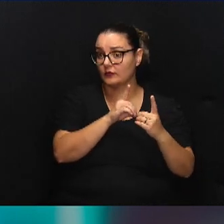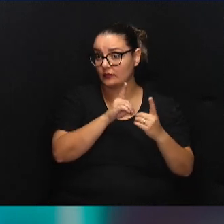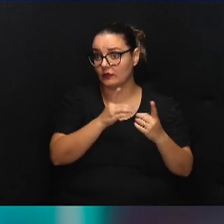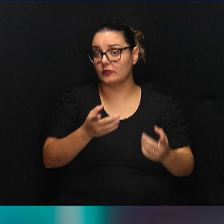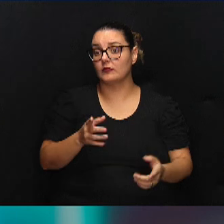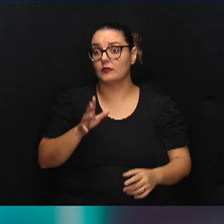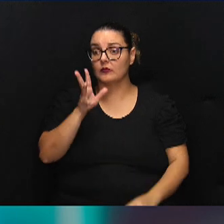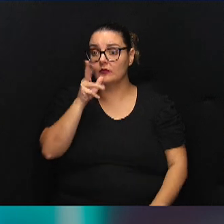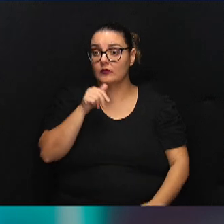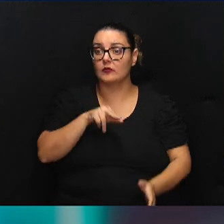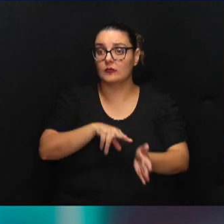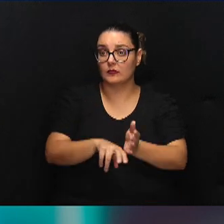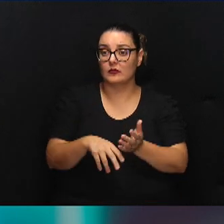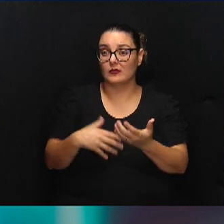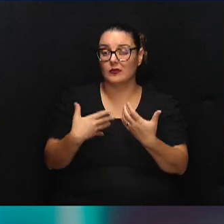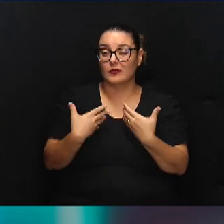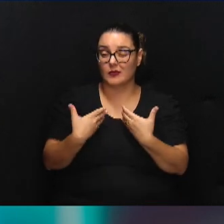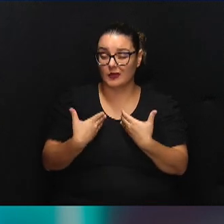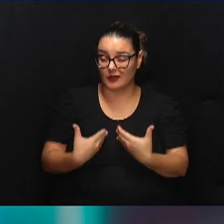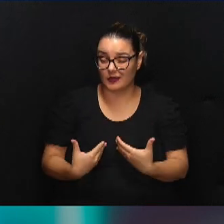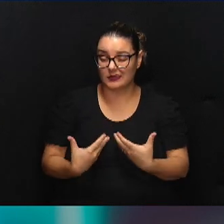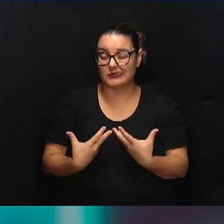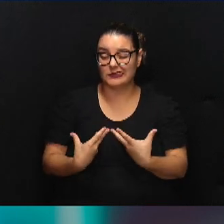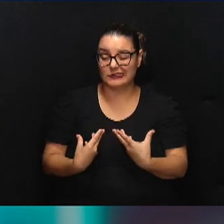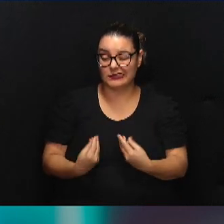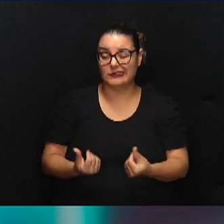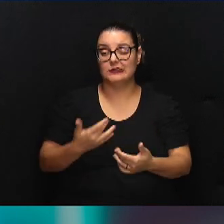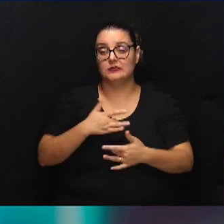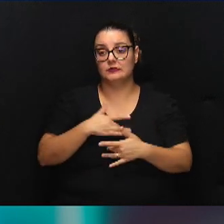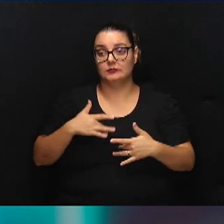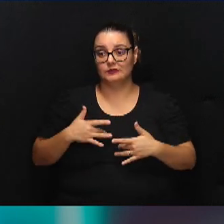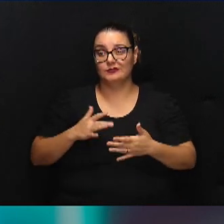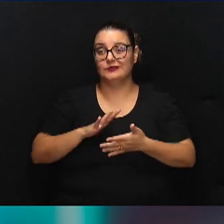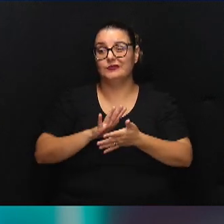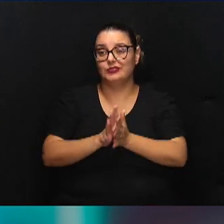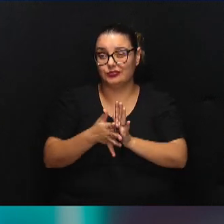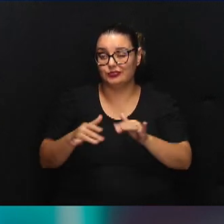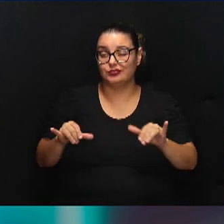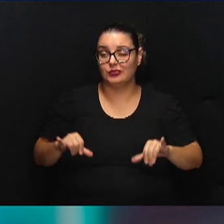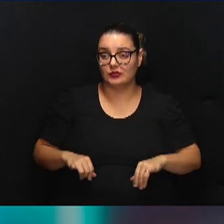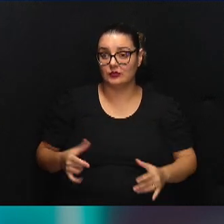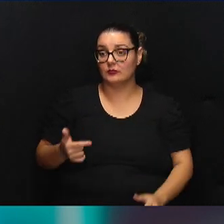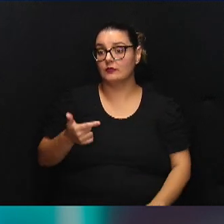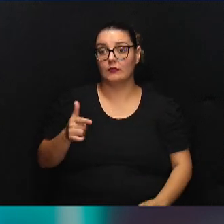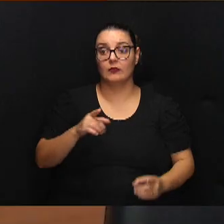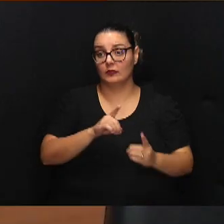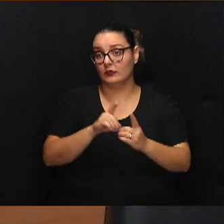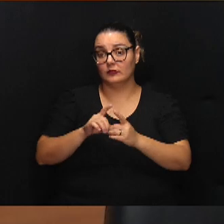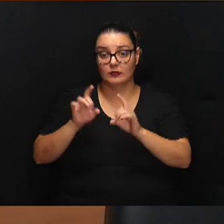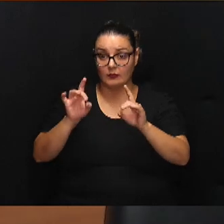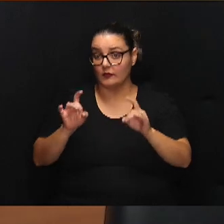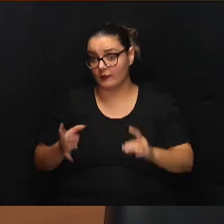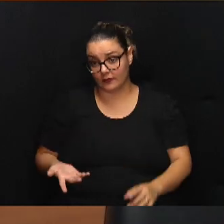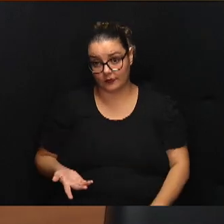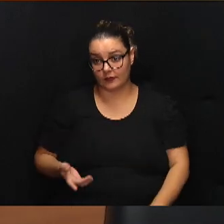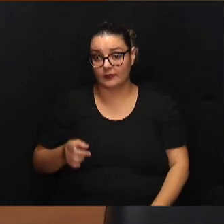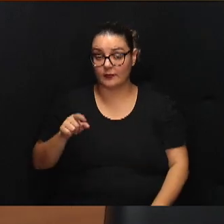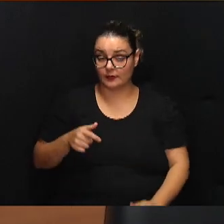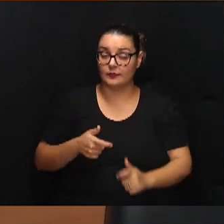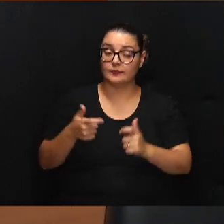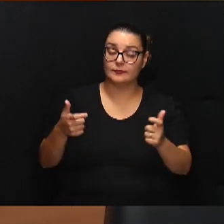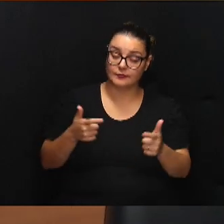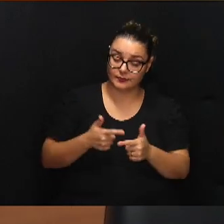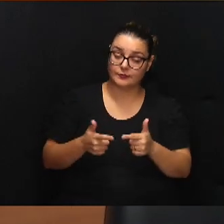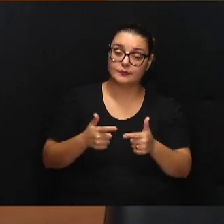bastante judiada, né, em termos de condição de saúde, e aí você não tem um atendimento especializado, né? Essa é a grande questão,